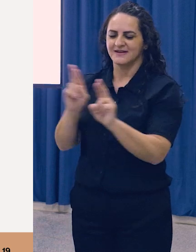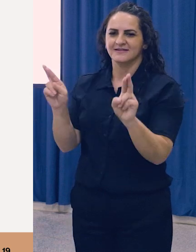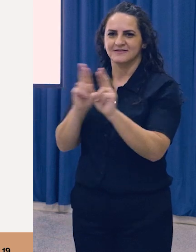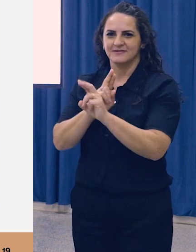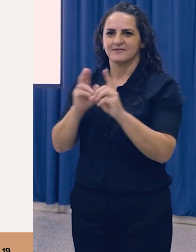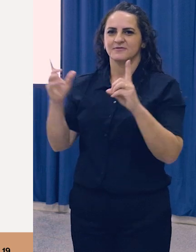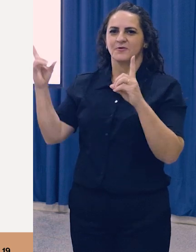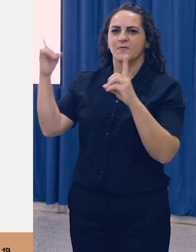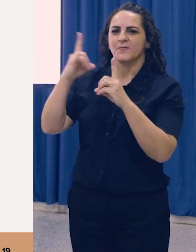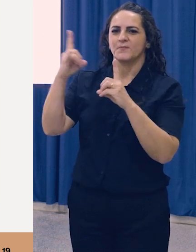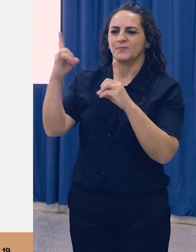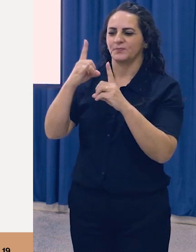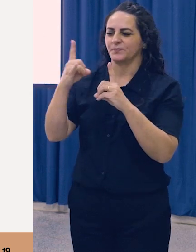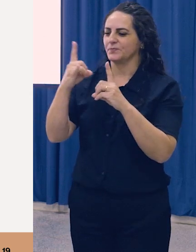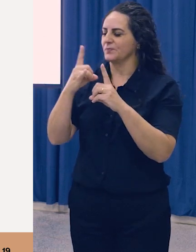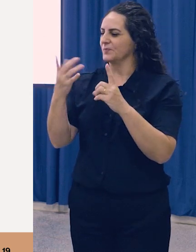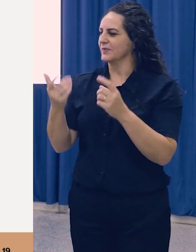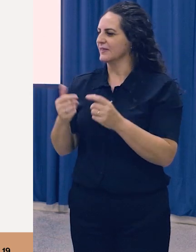fãs.